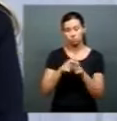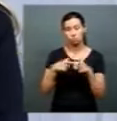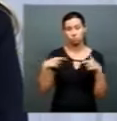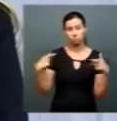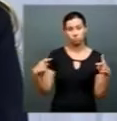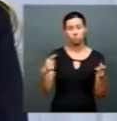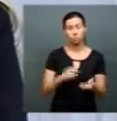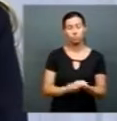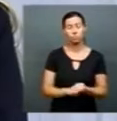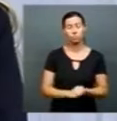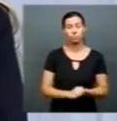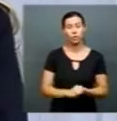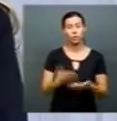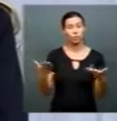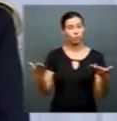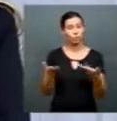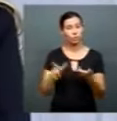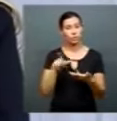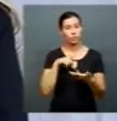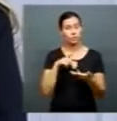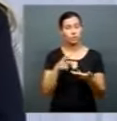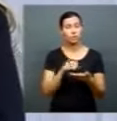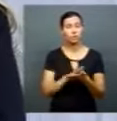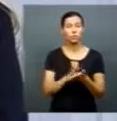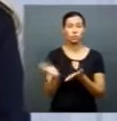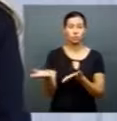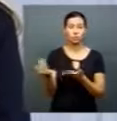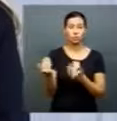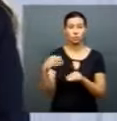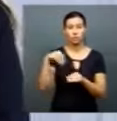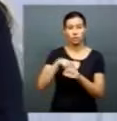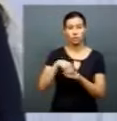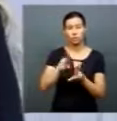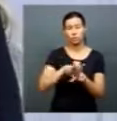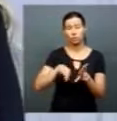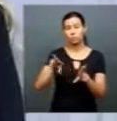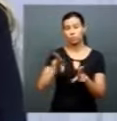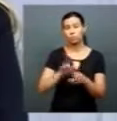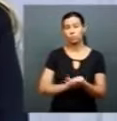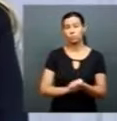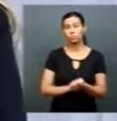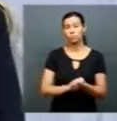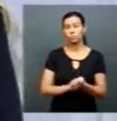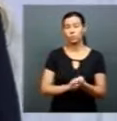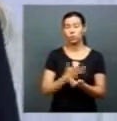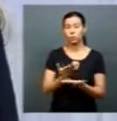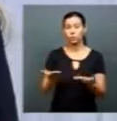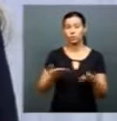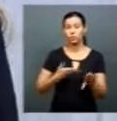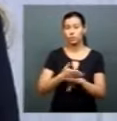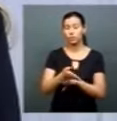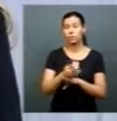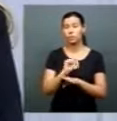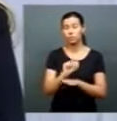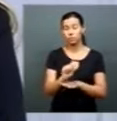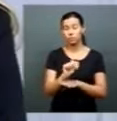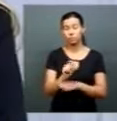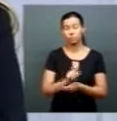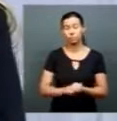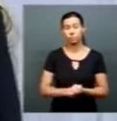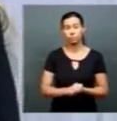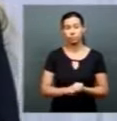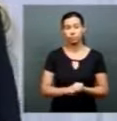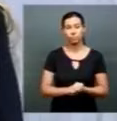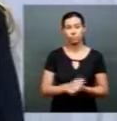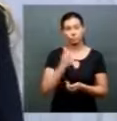vez mais. Hoje a gente tem visto os jovens dentro da universidade, muitos entram hoje com a ideia de que não